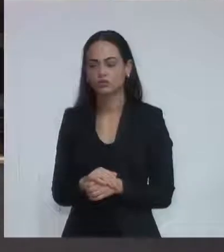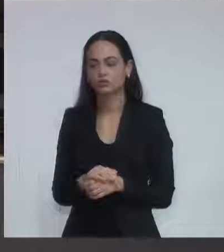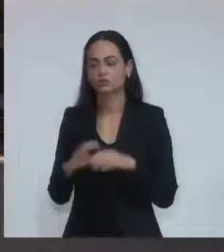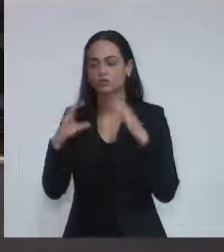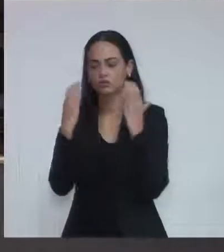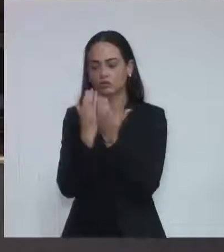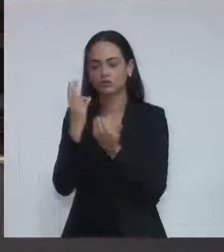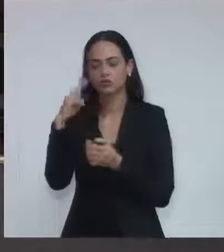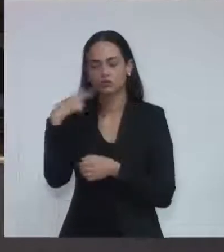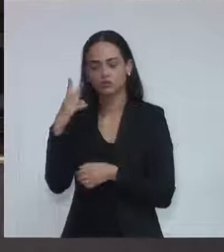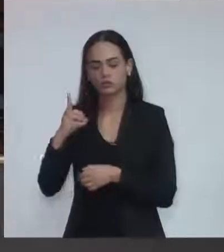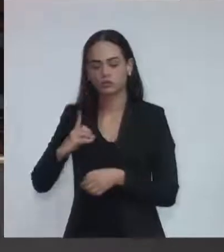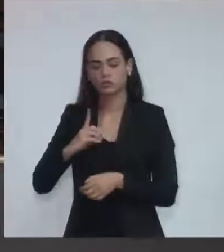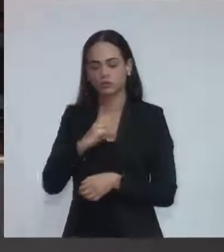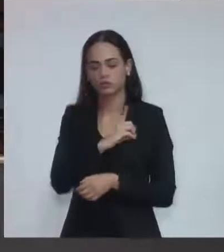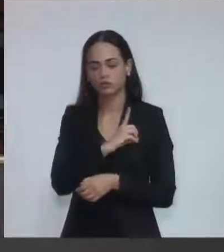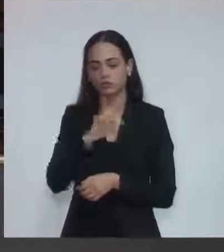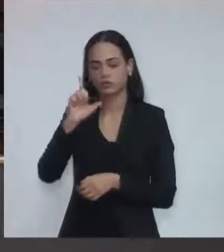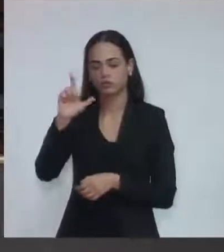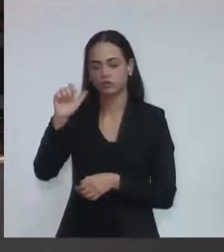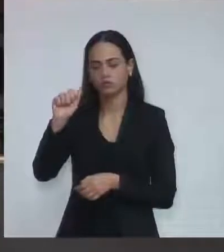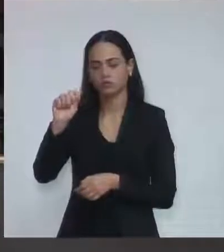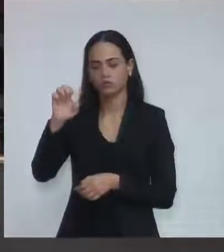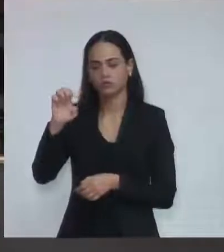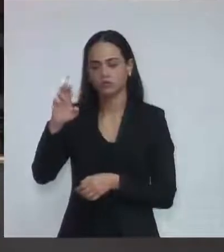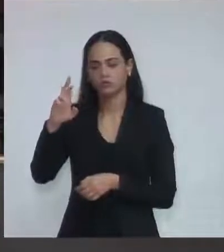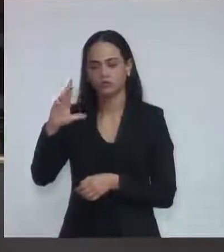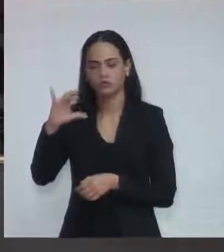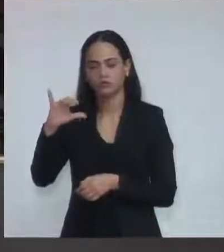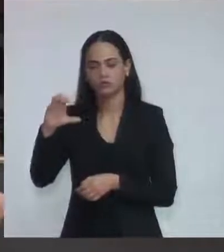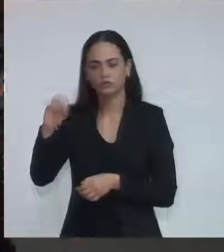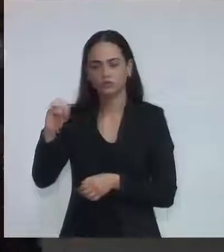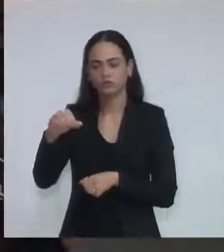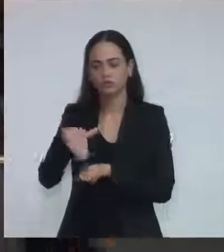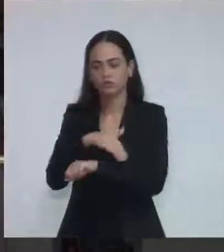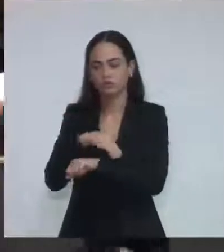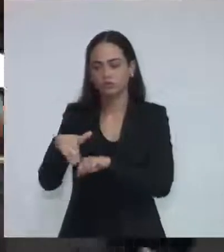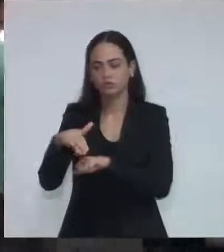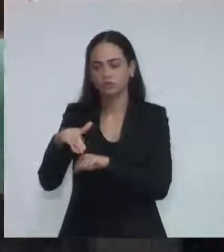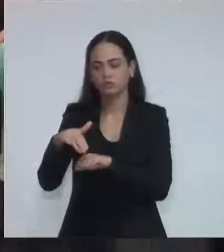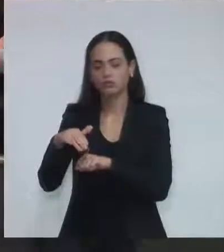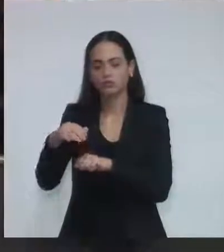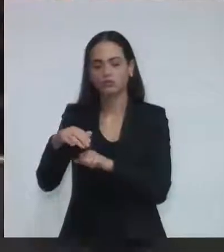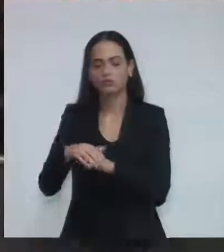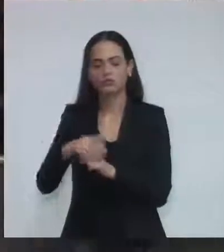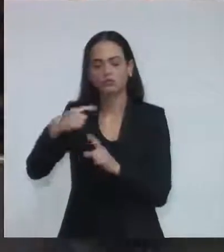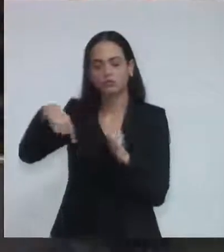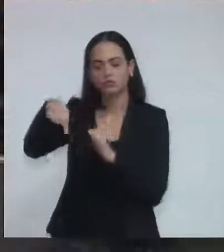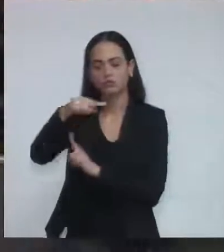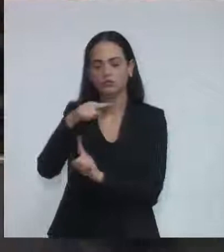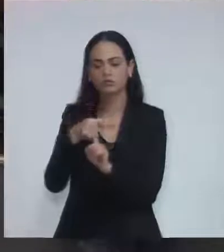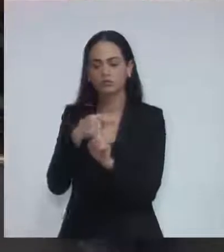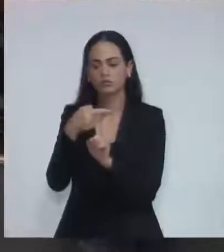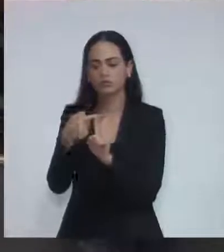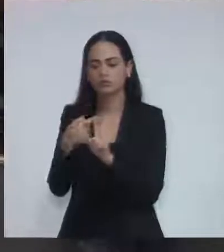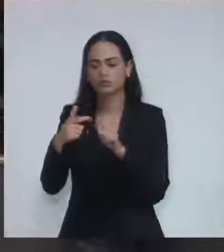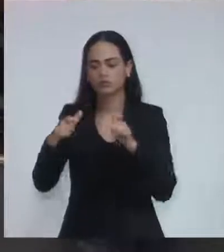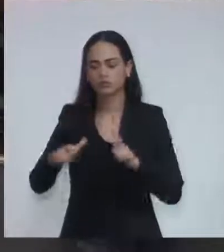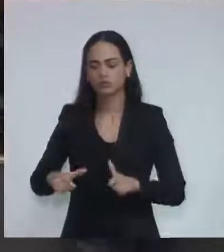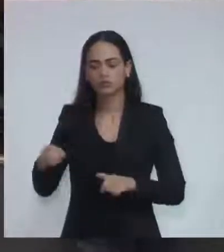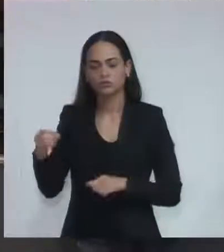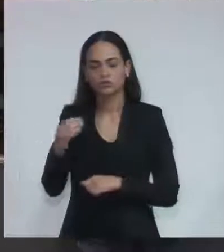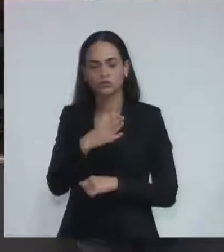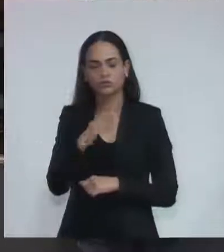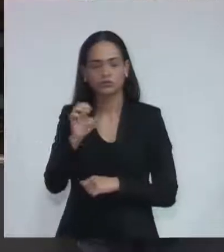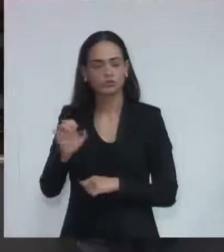ciência ao diácono Laércio, Comunidade de Cristo Redentor, endereço Rua Santa Cruz das Palmeiras, número 1170, Jardim Nova Europa,